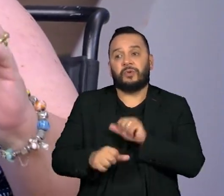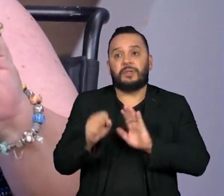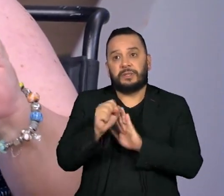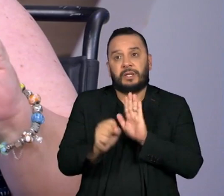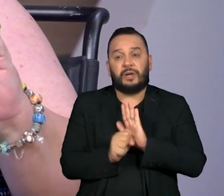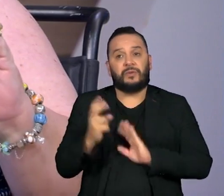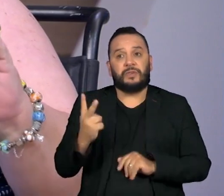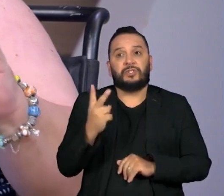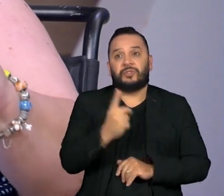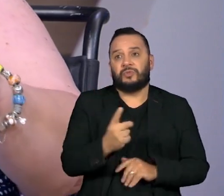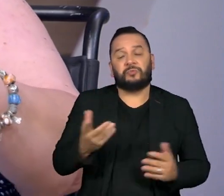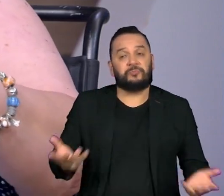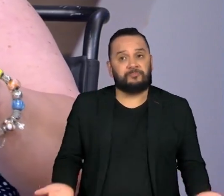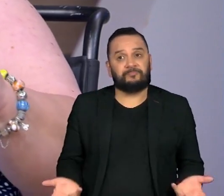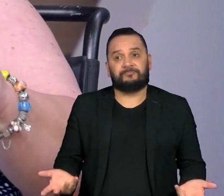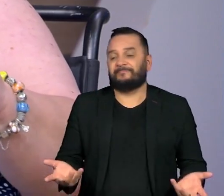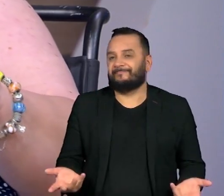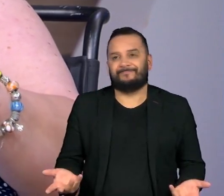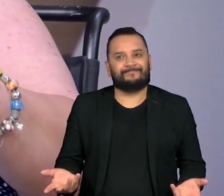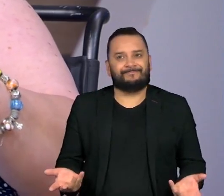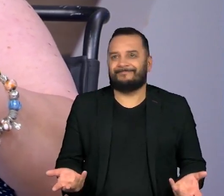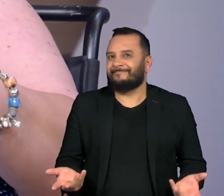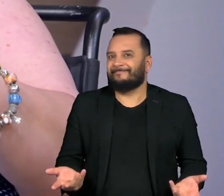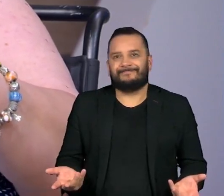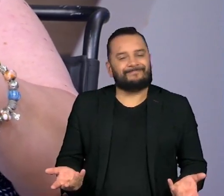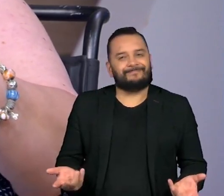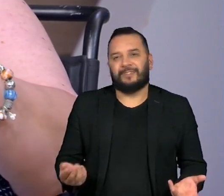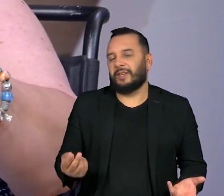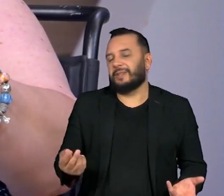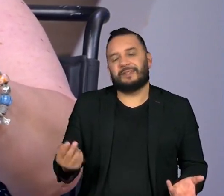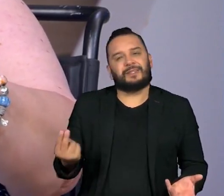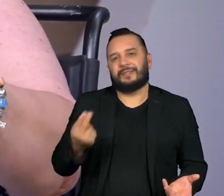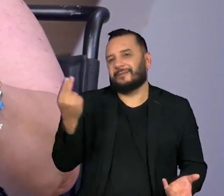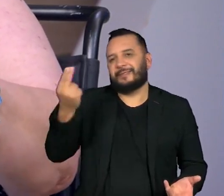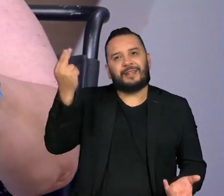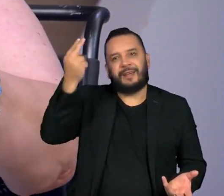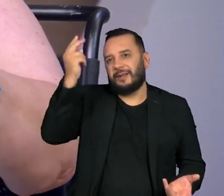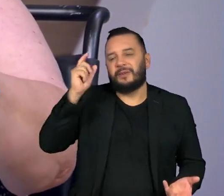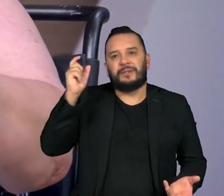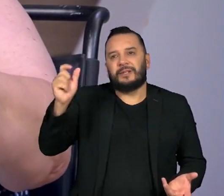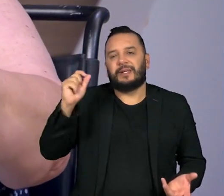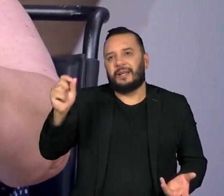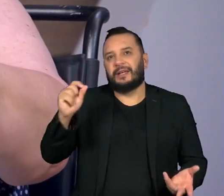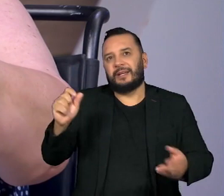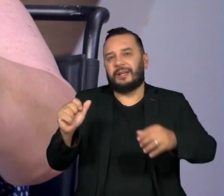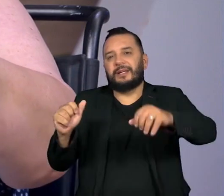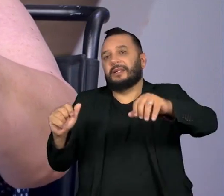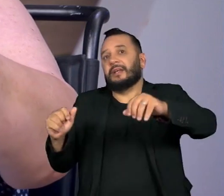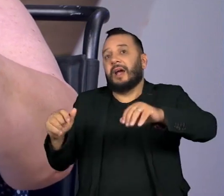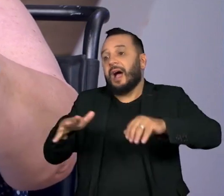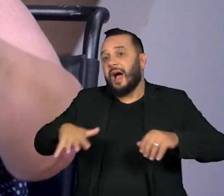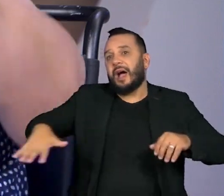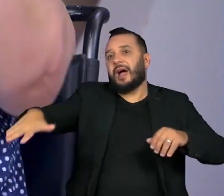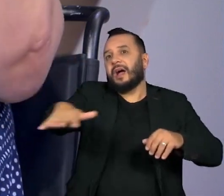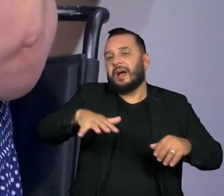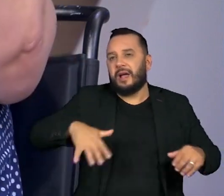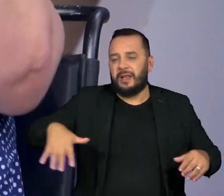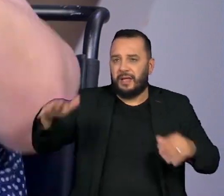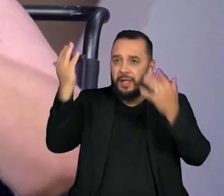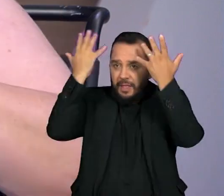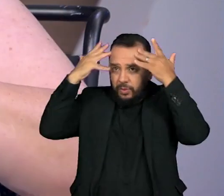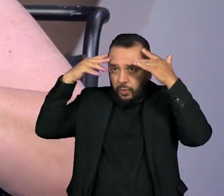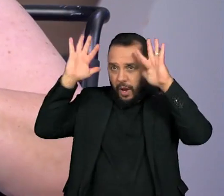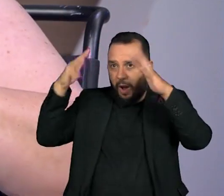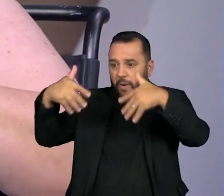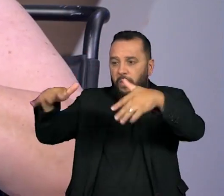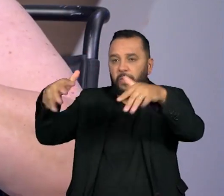havia mais a conectividade entre transformação de terras naturais com a